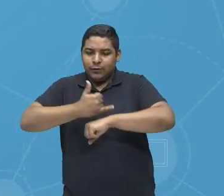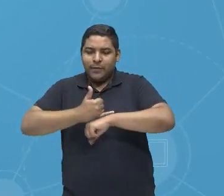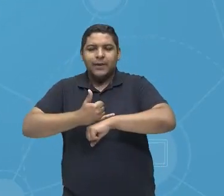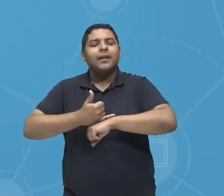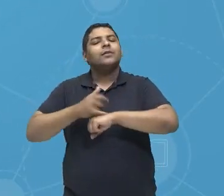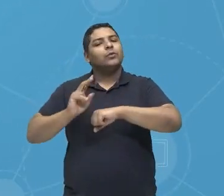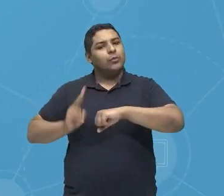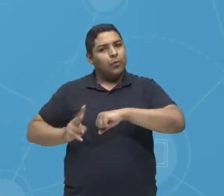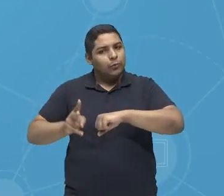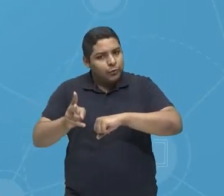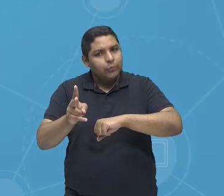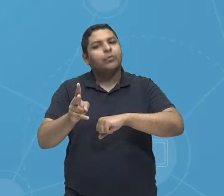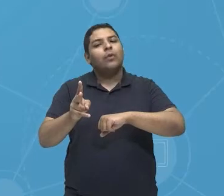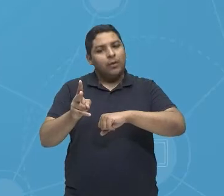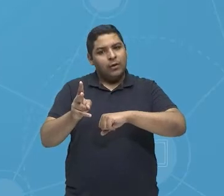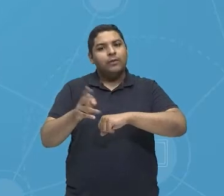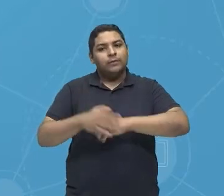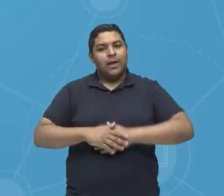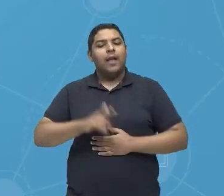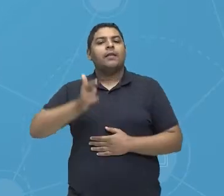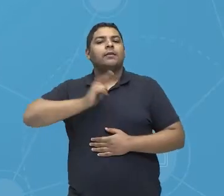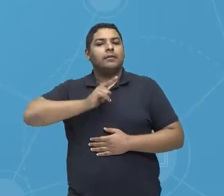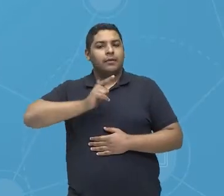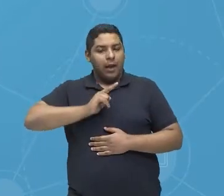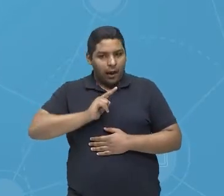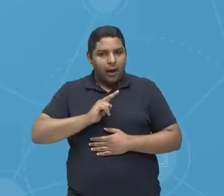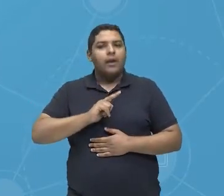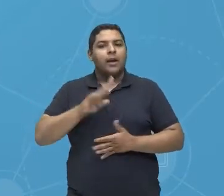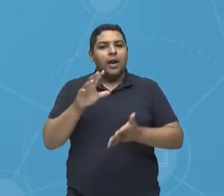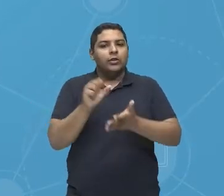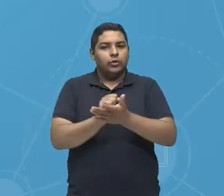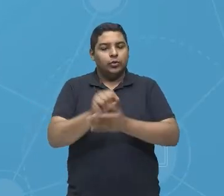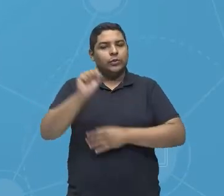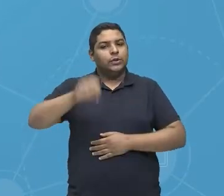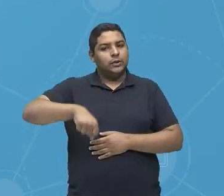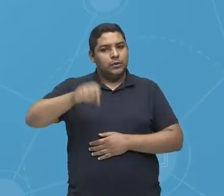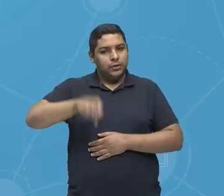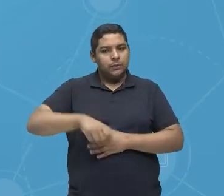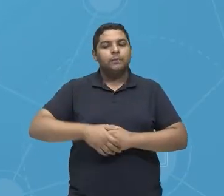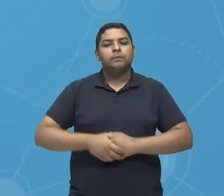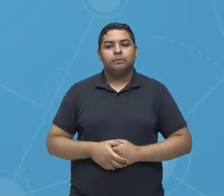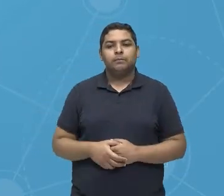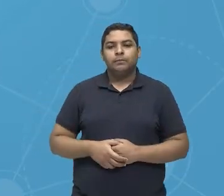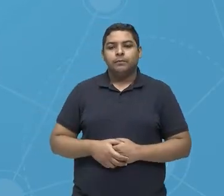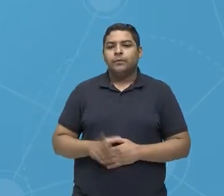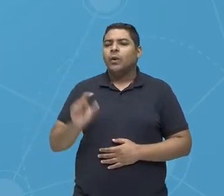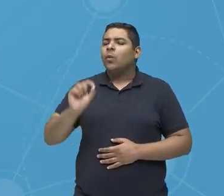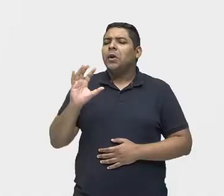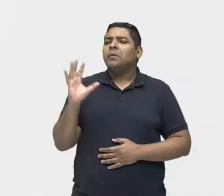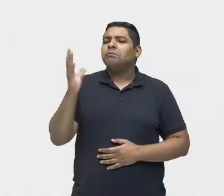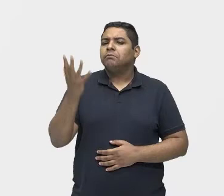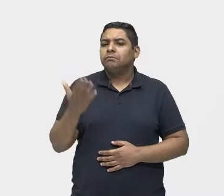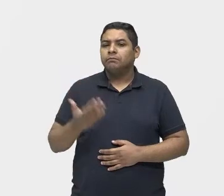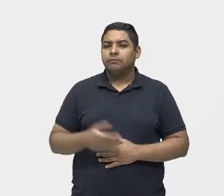continuavam a produzir? Temos resquícios que sim. Mas aparece algo também muito importante. O que foi? Vamos